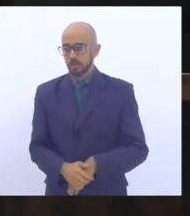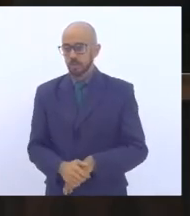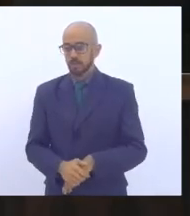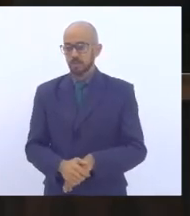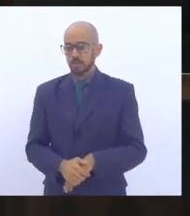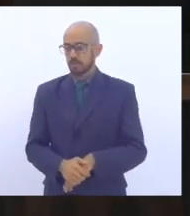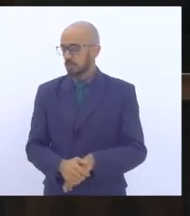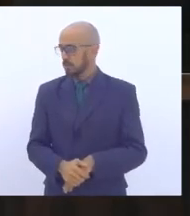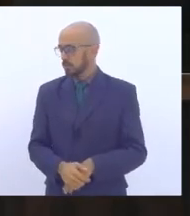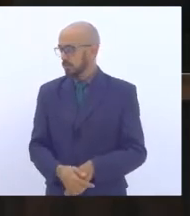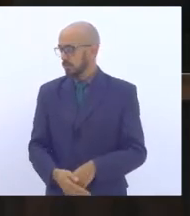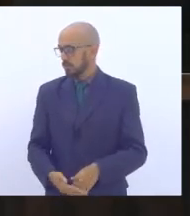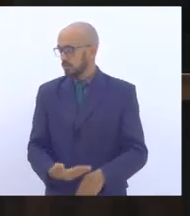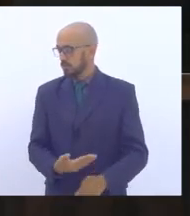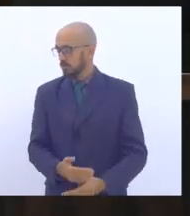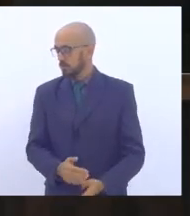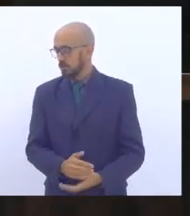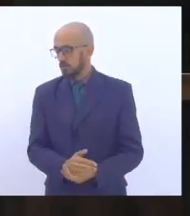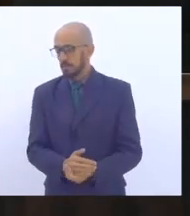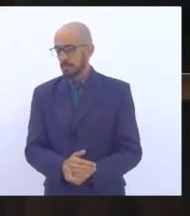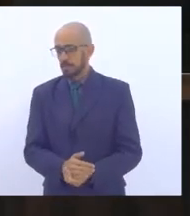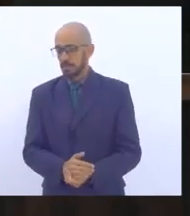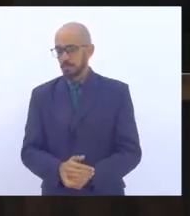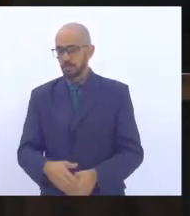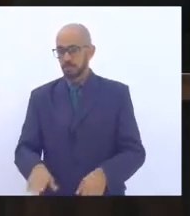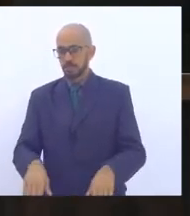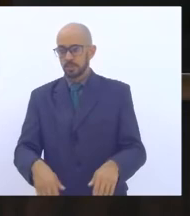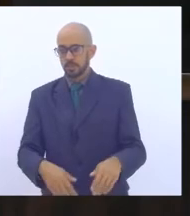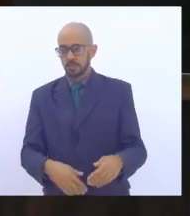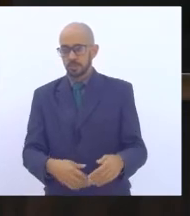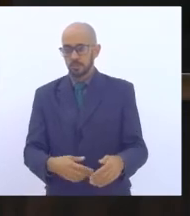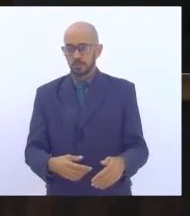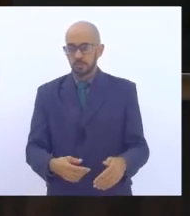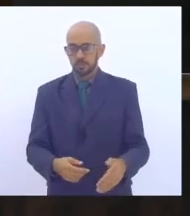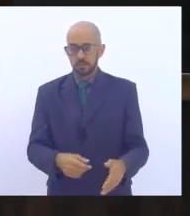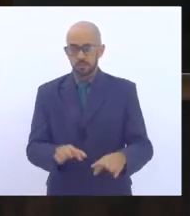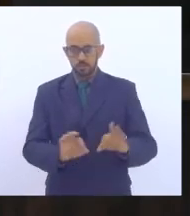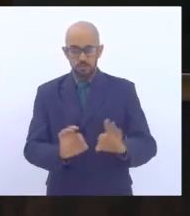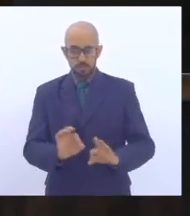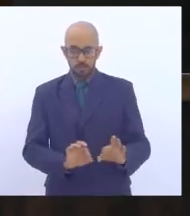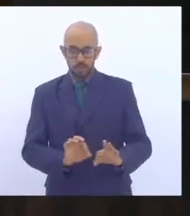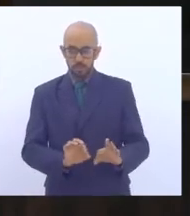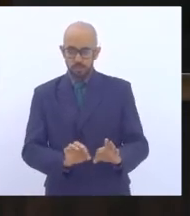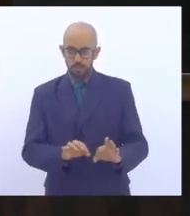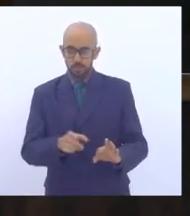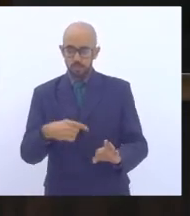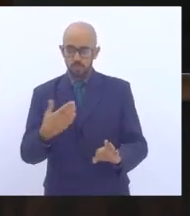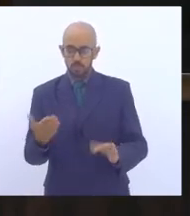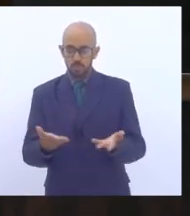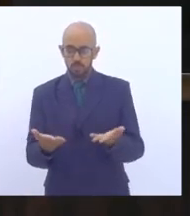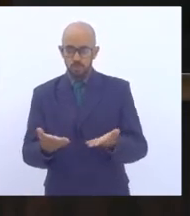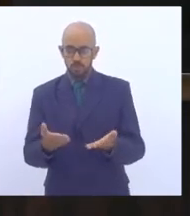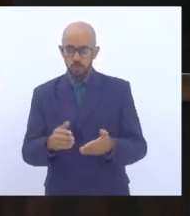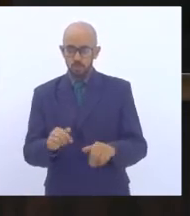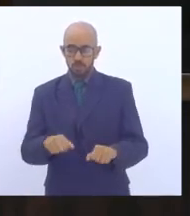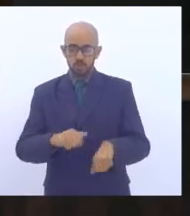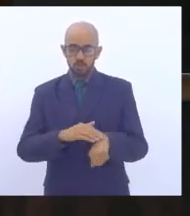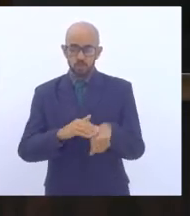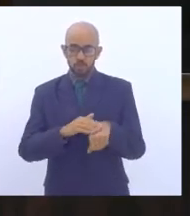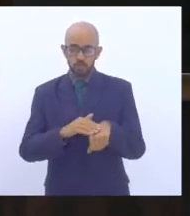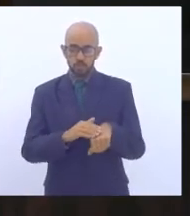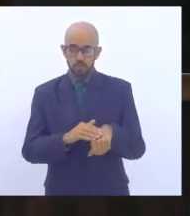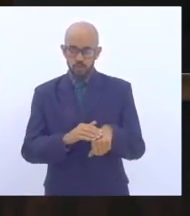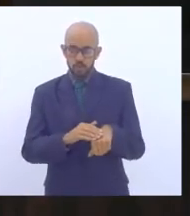a liminar o Dr Rodrigo está preparando uma ação mas eu vou gente te pelo dia de hoje para